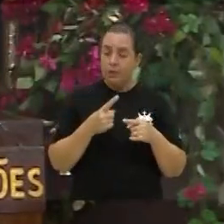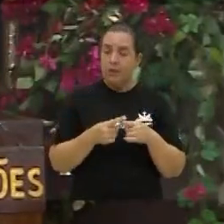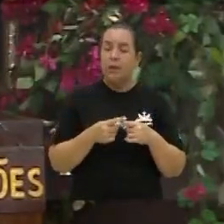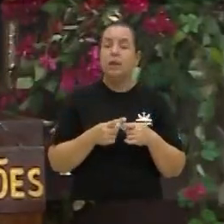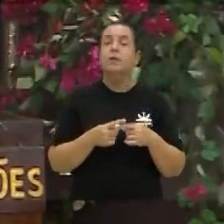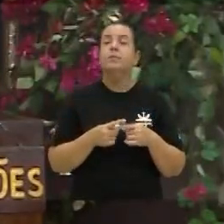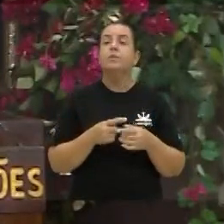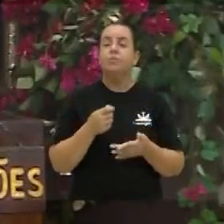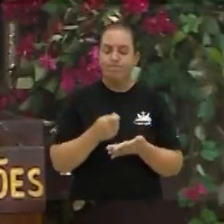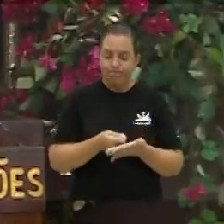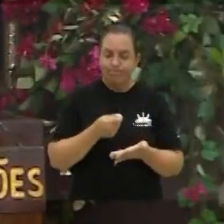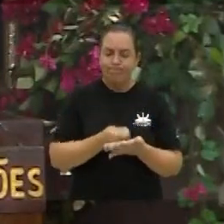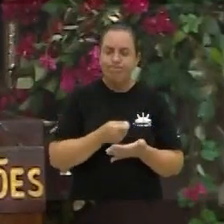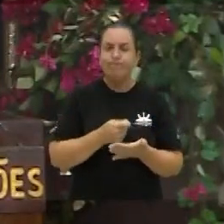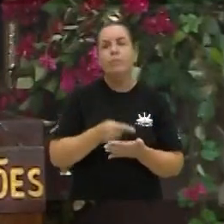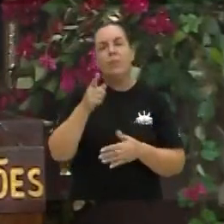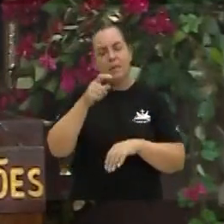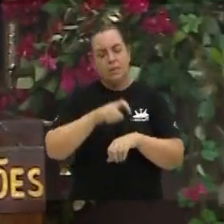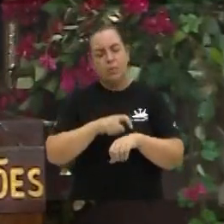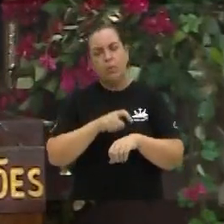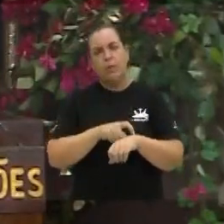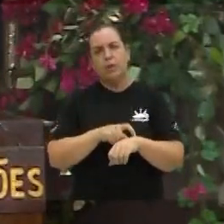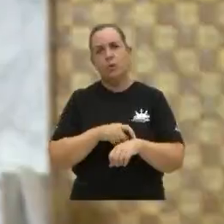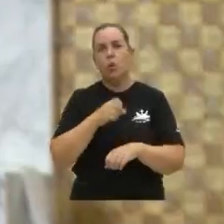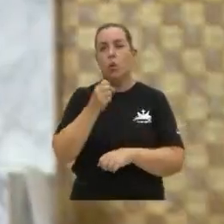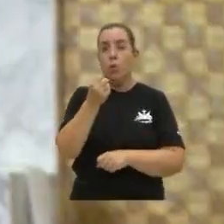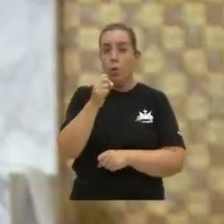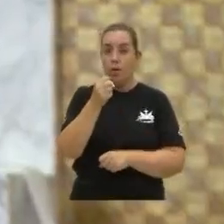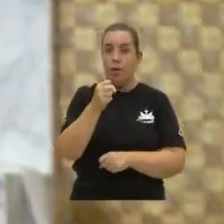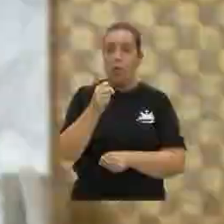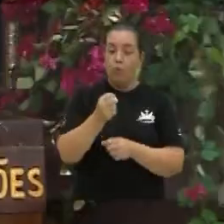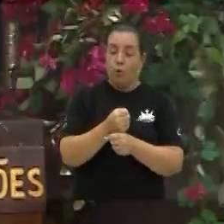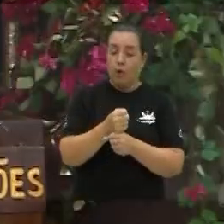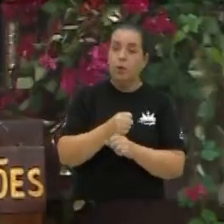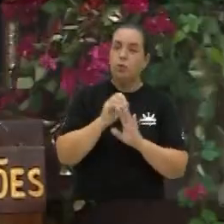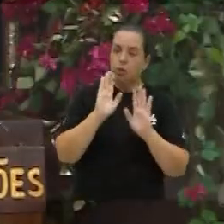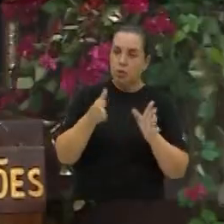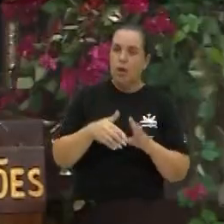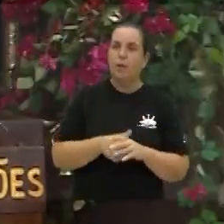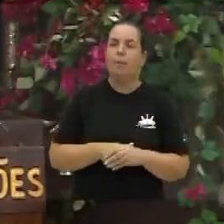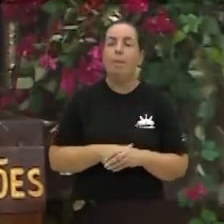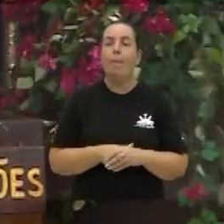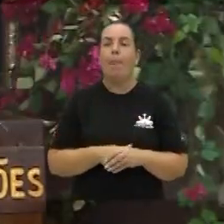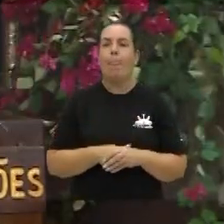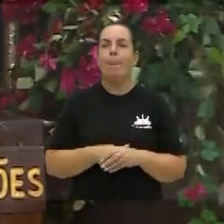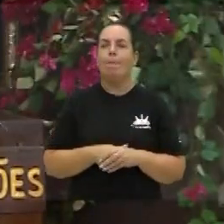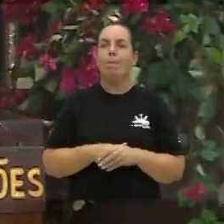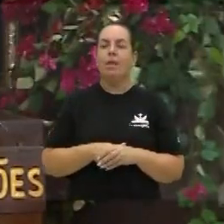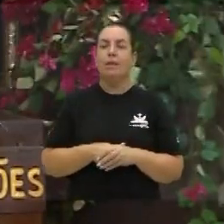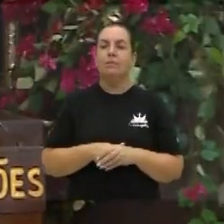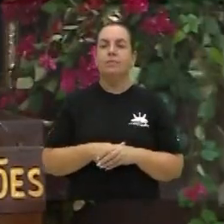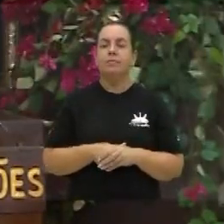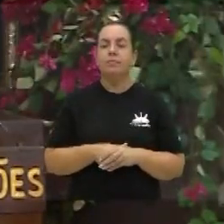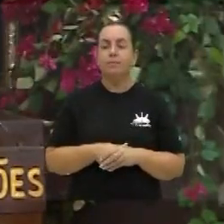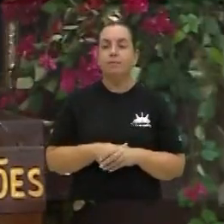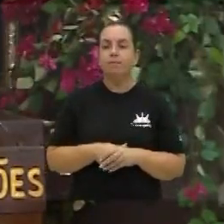enfatizo tanto esse momento, já o 8º ano que fazemos, repito, se não fosse